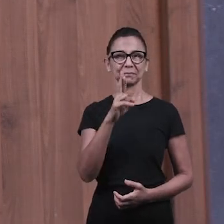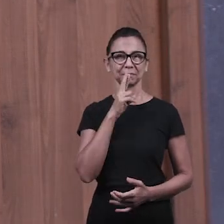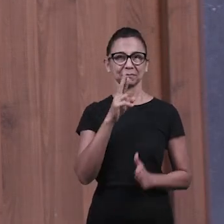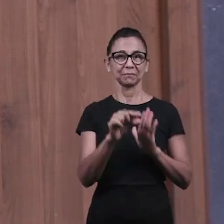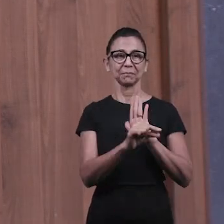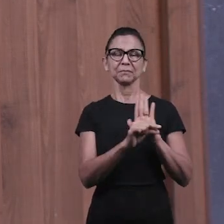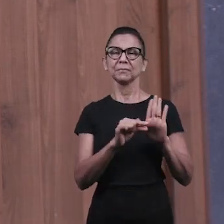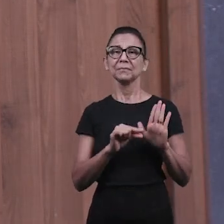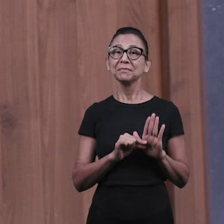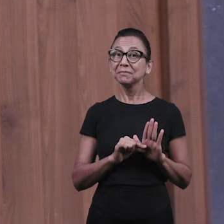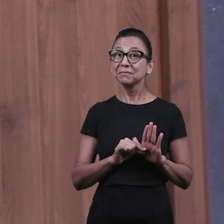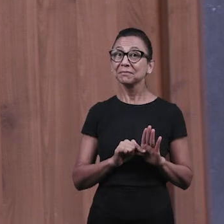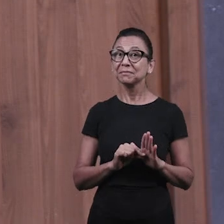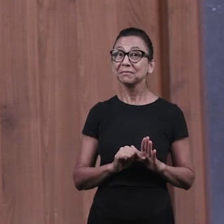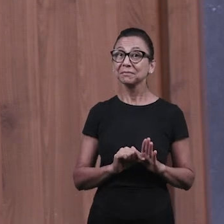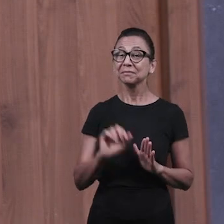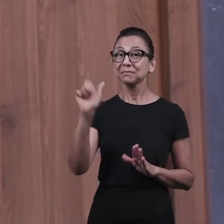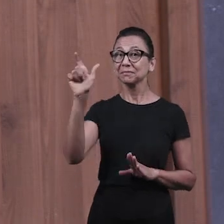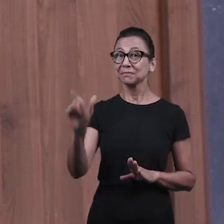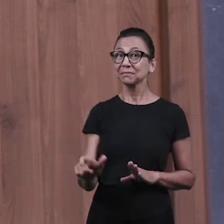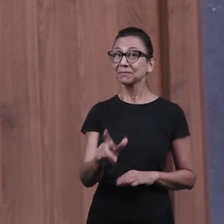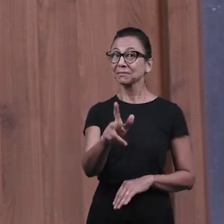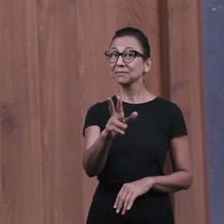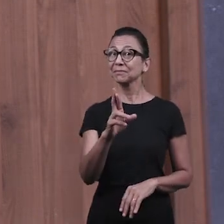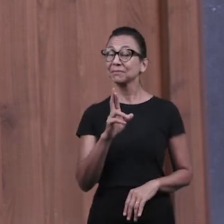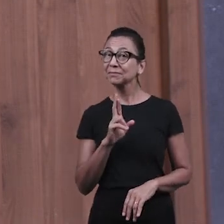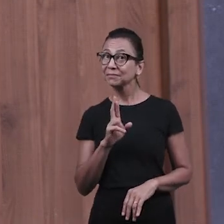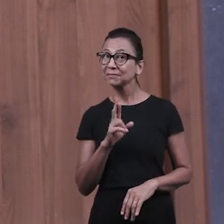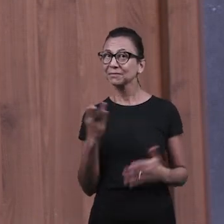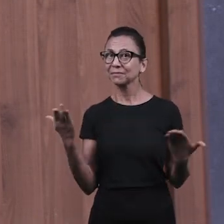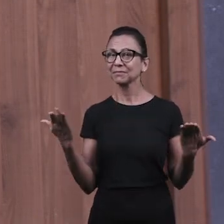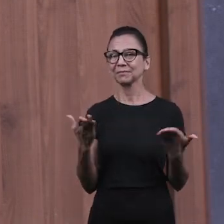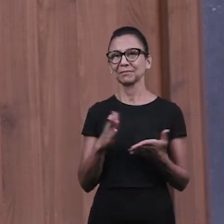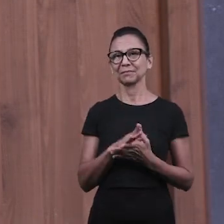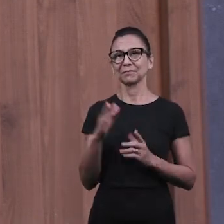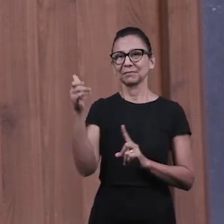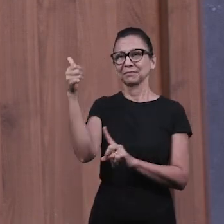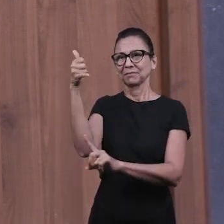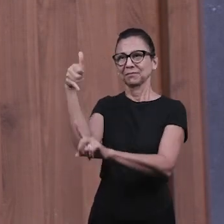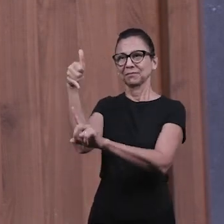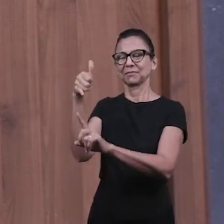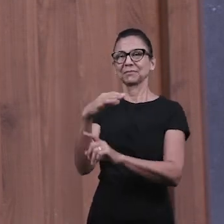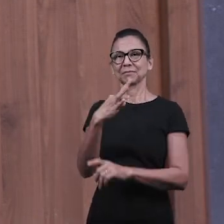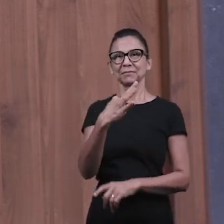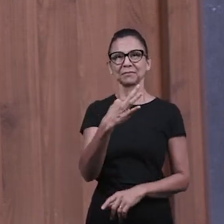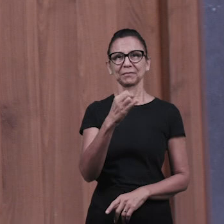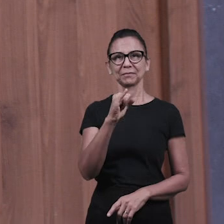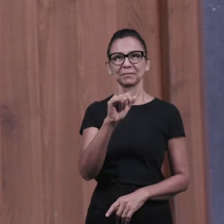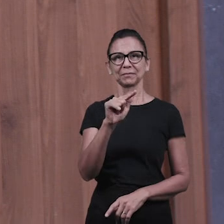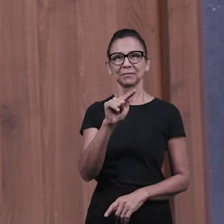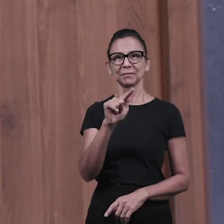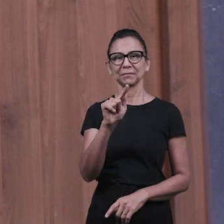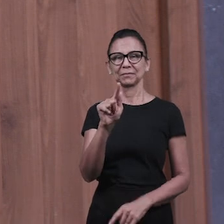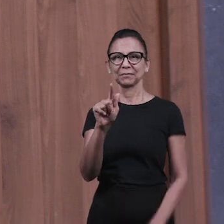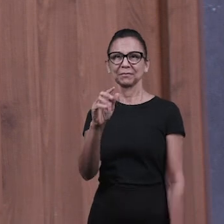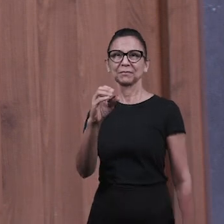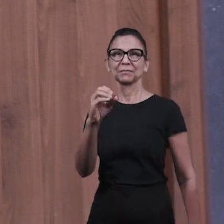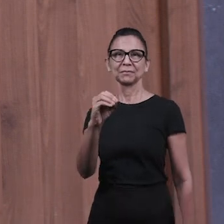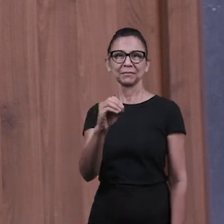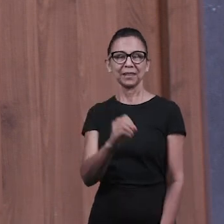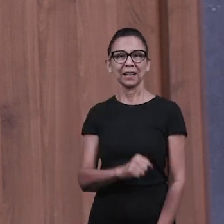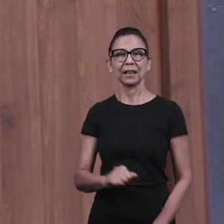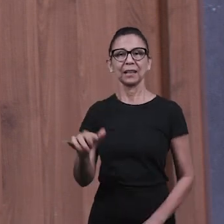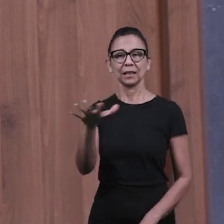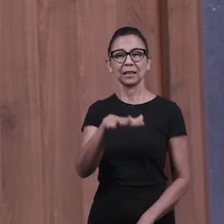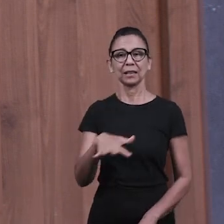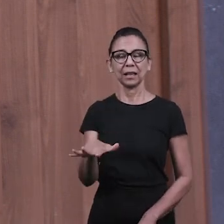do versículo. E quem vai nos dar essa resposta, citando também o versículo, agora é um ungido, é o Tiago Souza, lá da